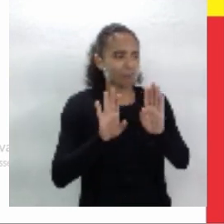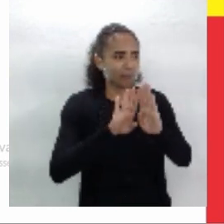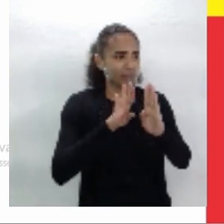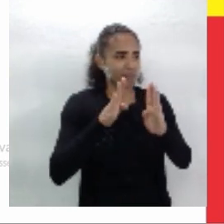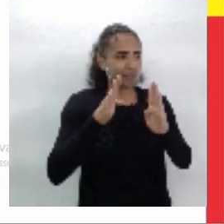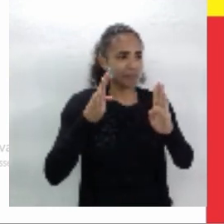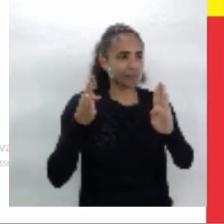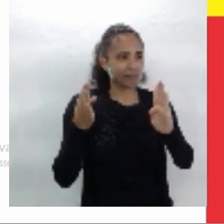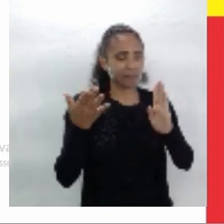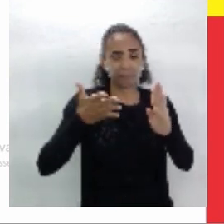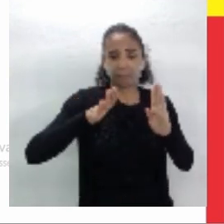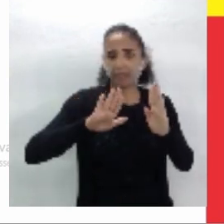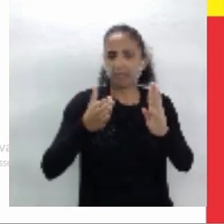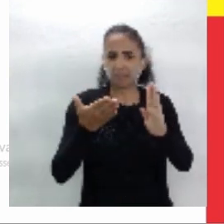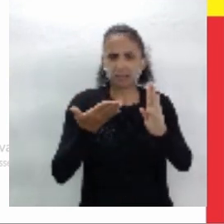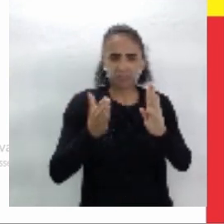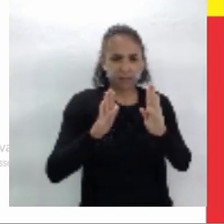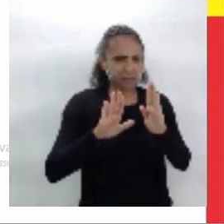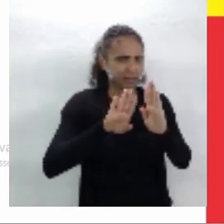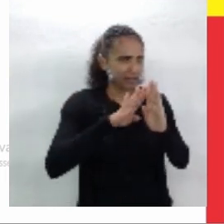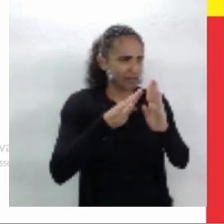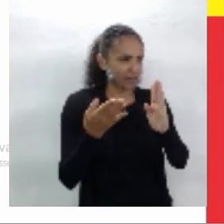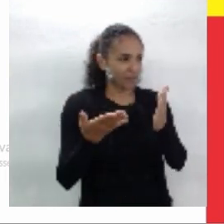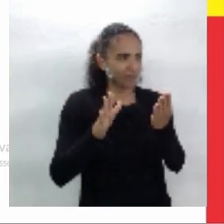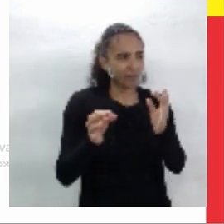uma estimativa, que vai ficar